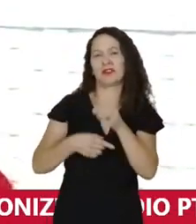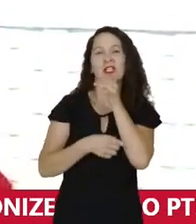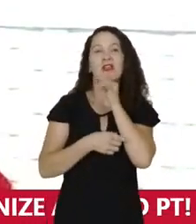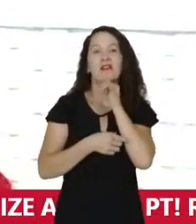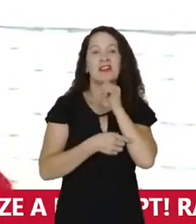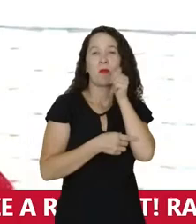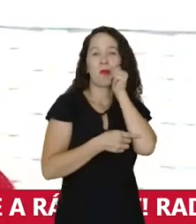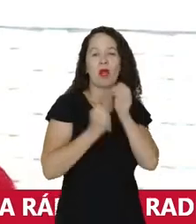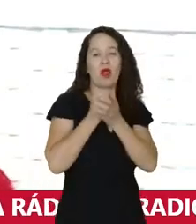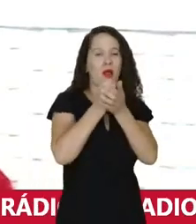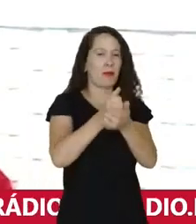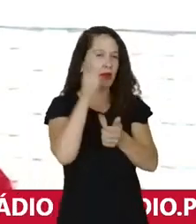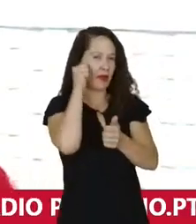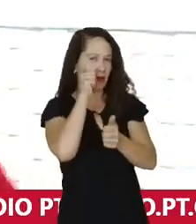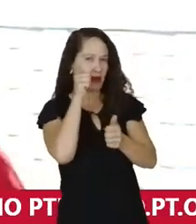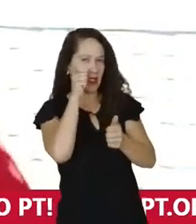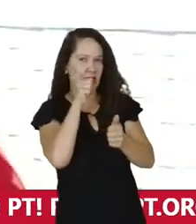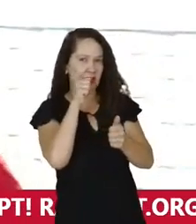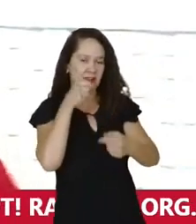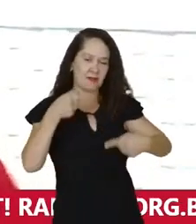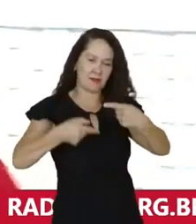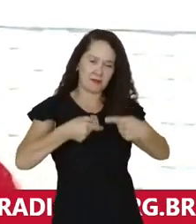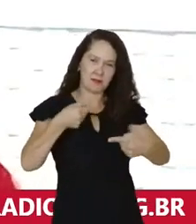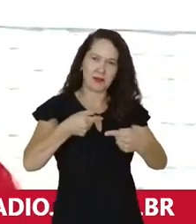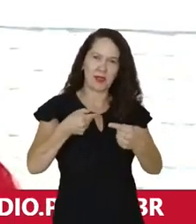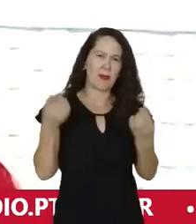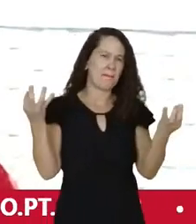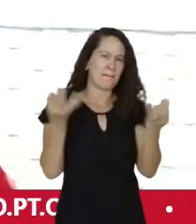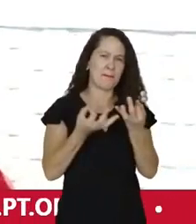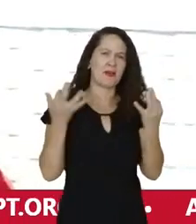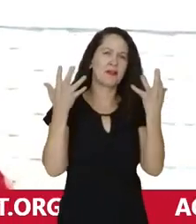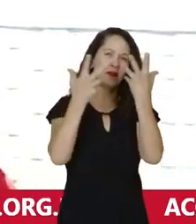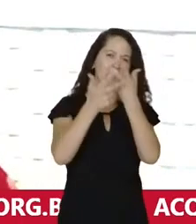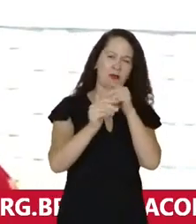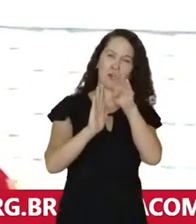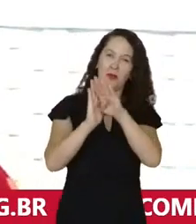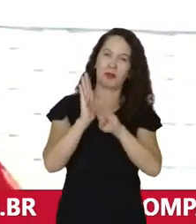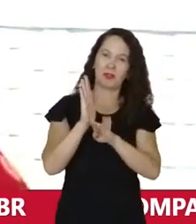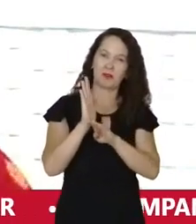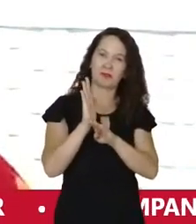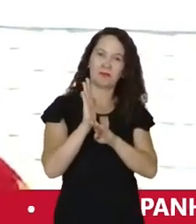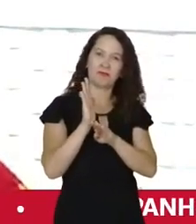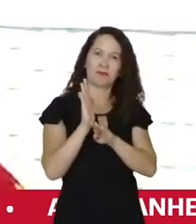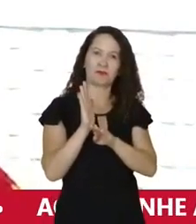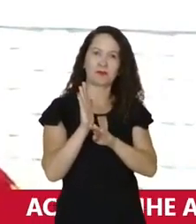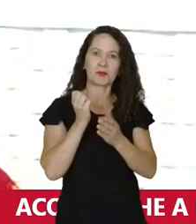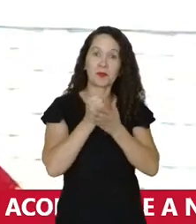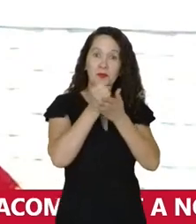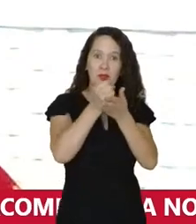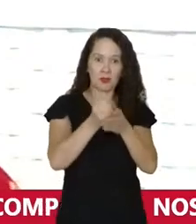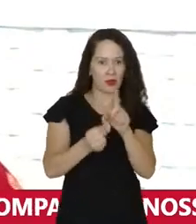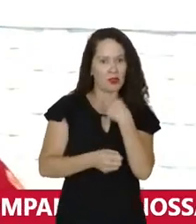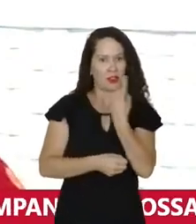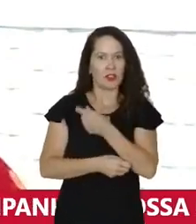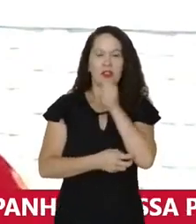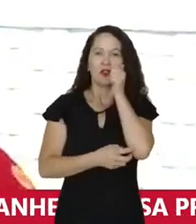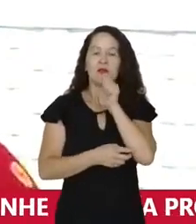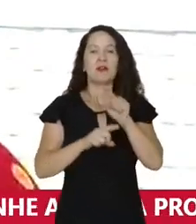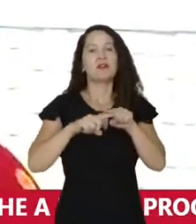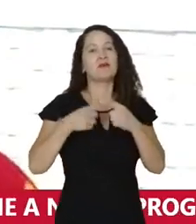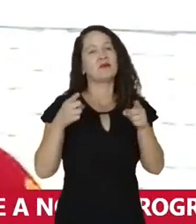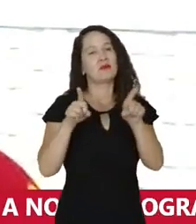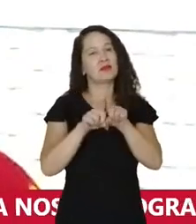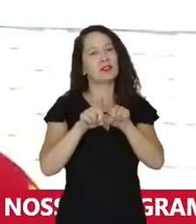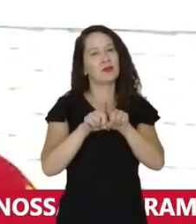exemplo, Elas por Elas faz com genialidade e que nos suportam tanto, nos apoiam tanto enquanto mulheres, mas